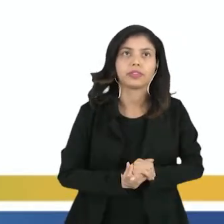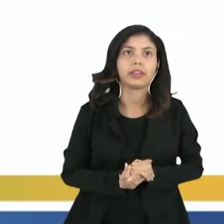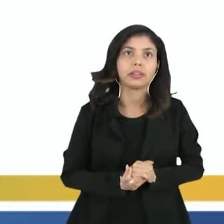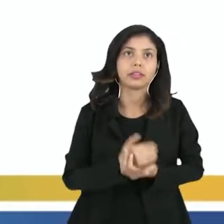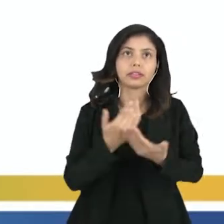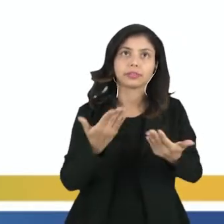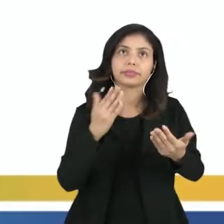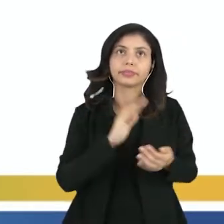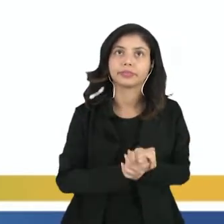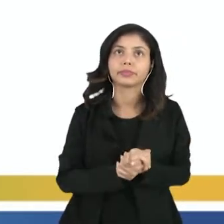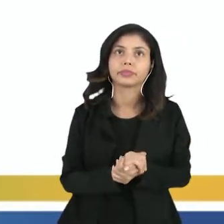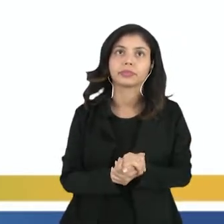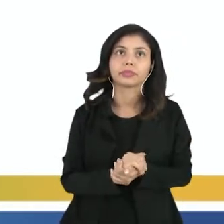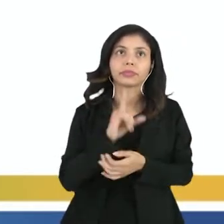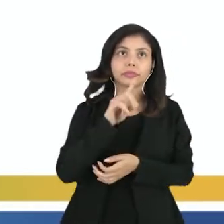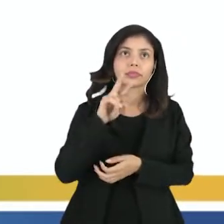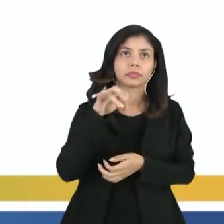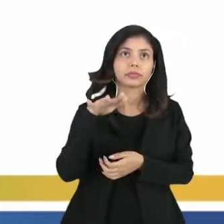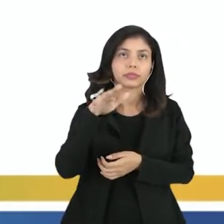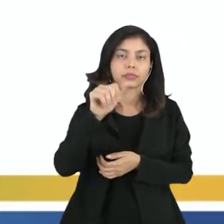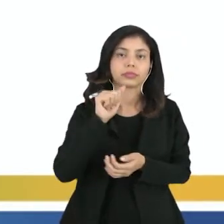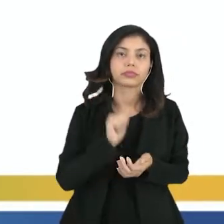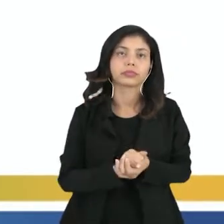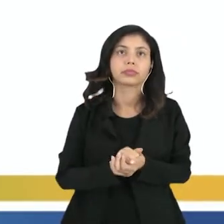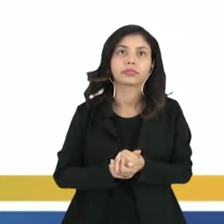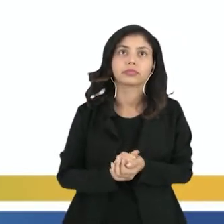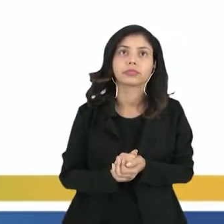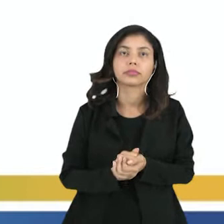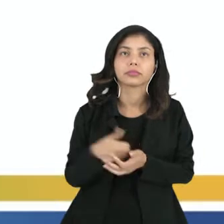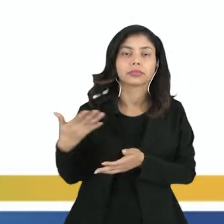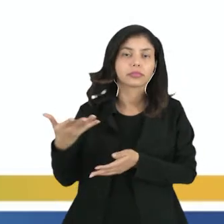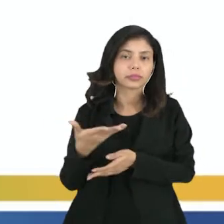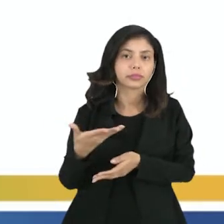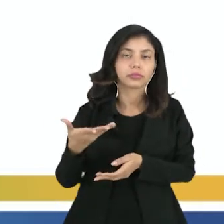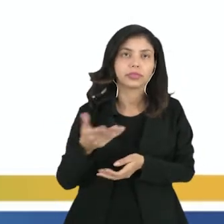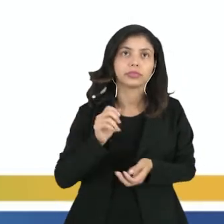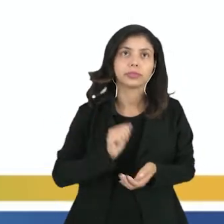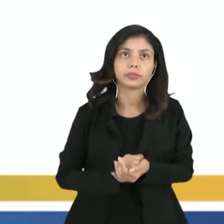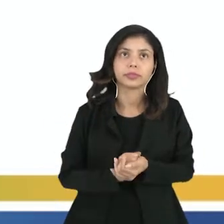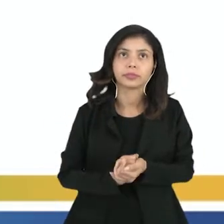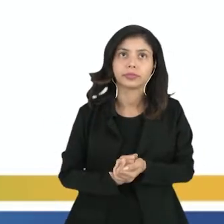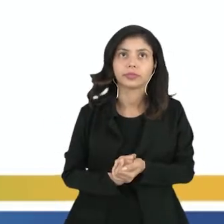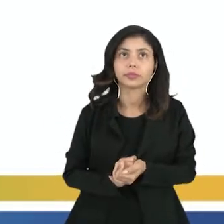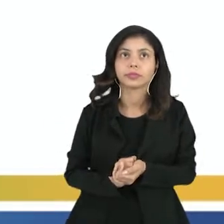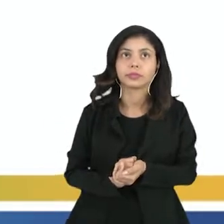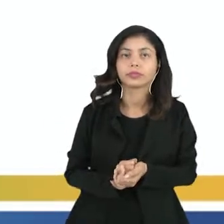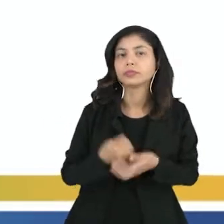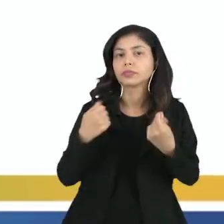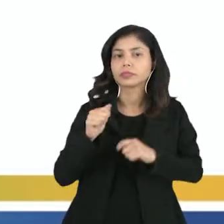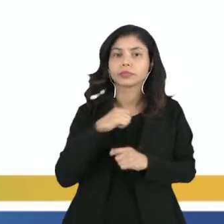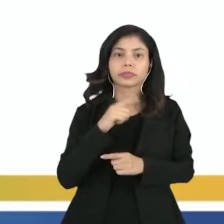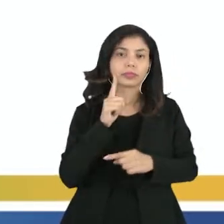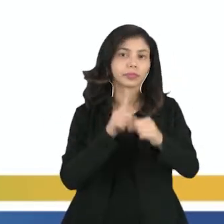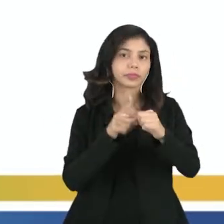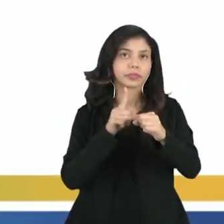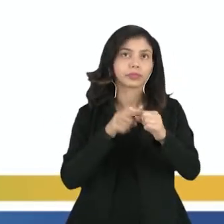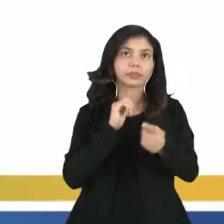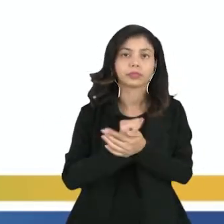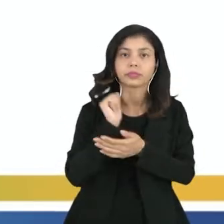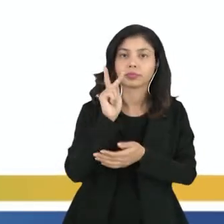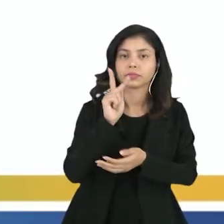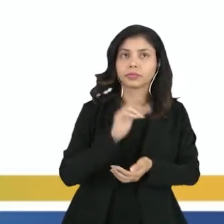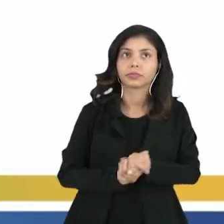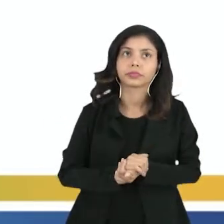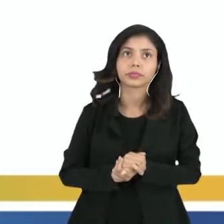de uma função logarítmica. Qual é? A base de um logaritmo deve ser positiva.